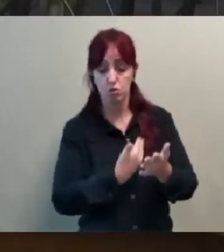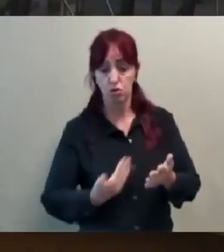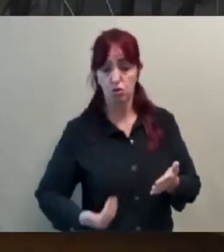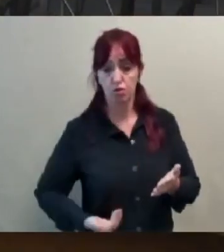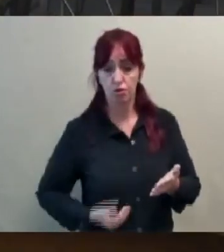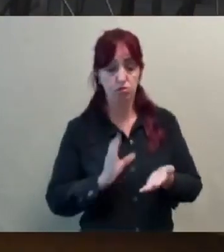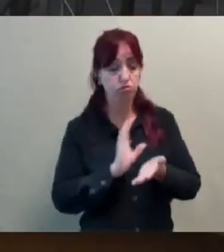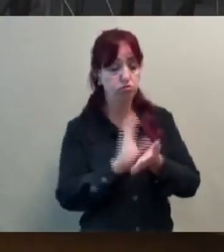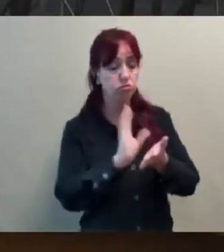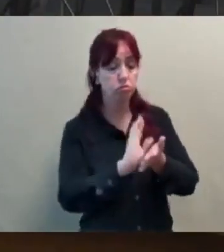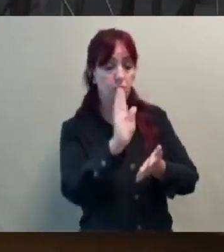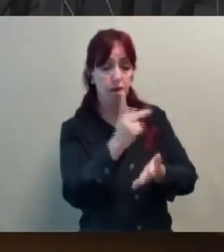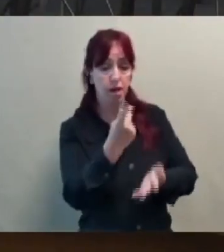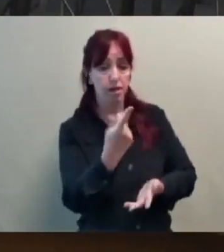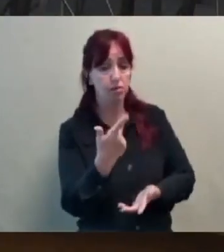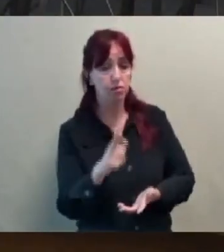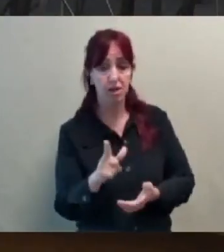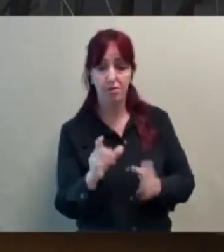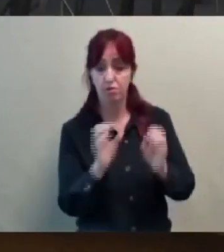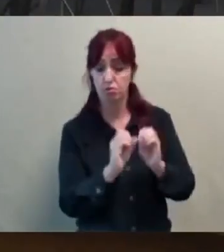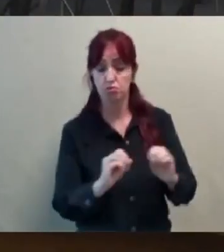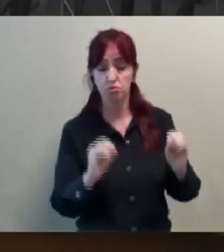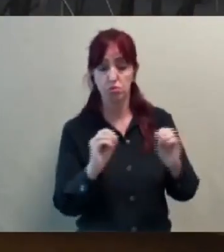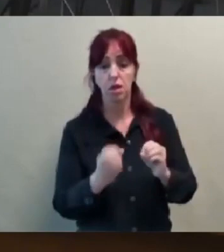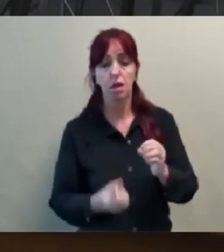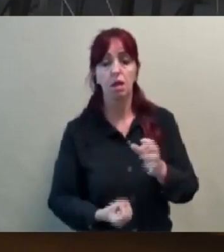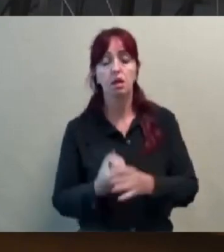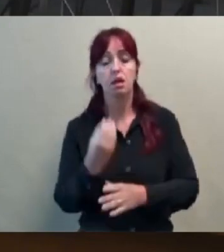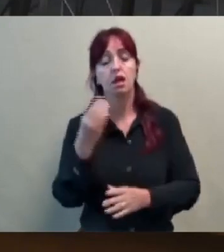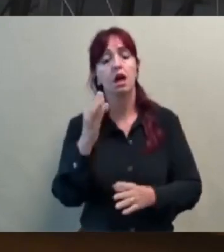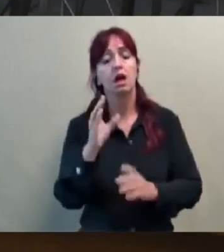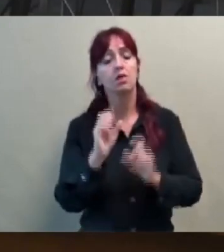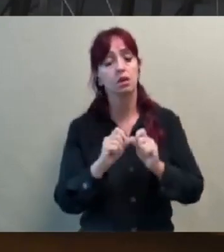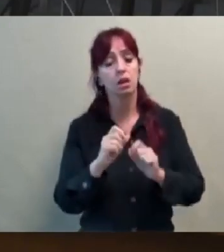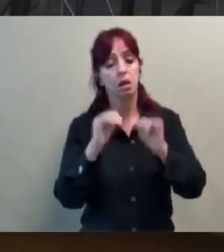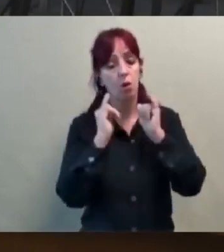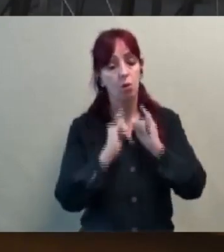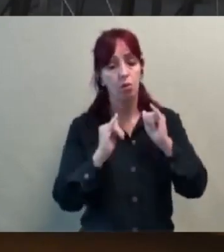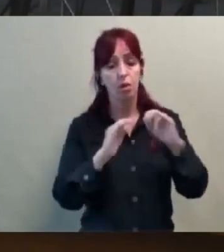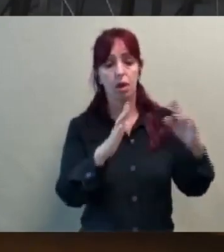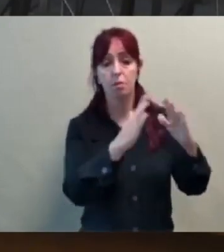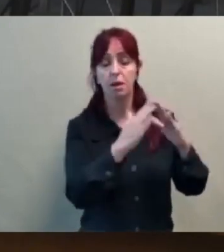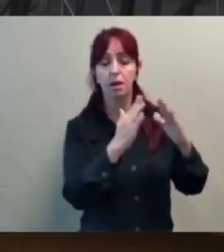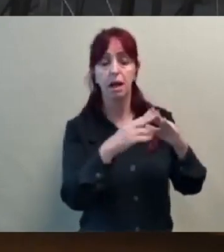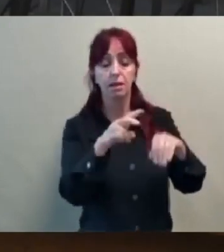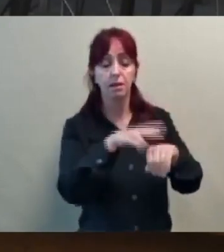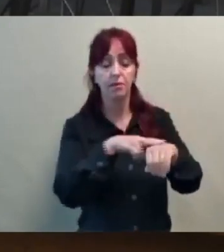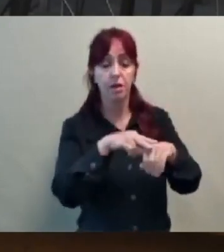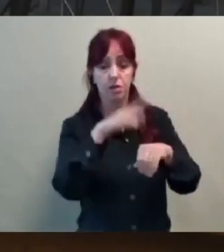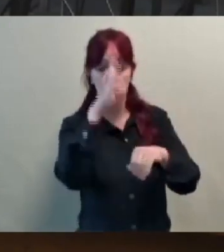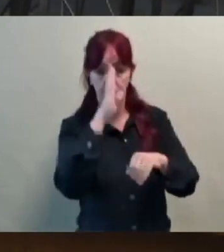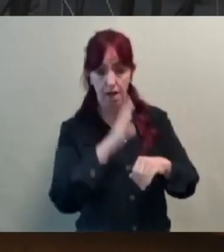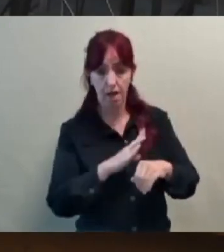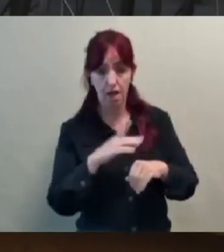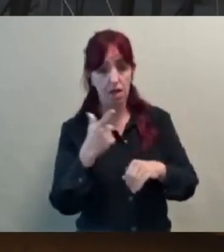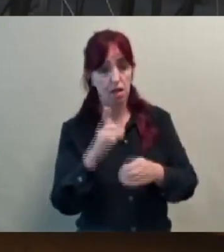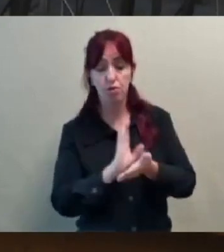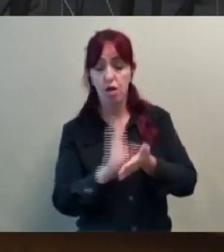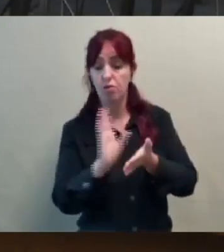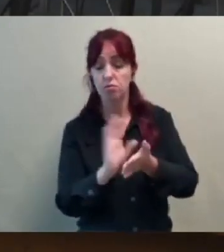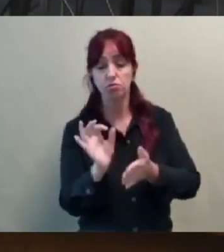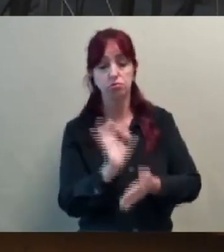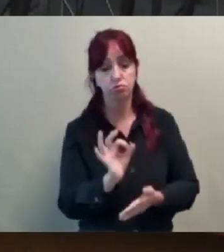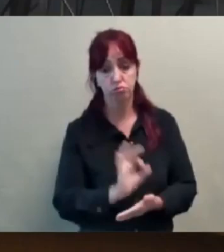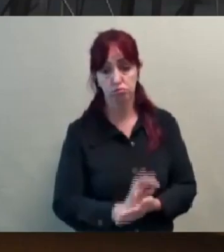em Belo Horizonte. Criaram-se o programa Casa Verde Amarela e não chegou um centavo. Agora está vindo